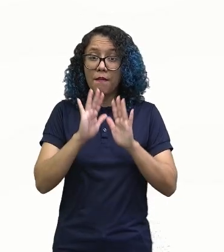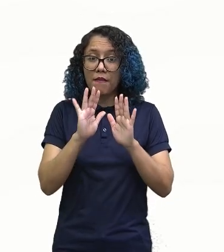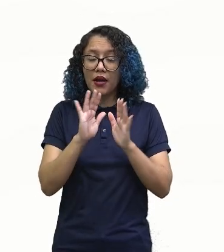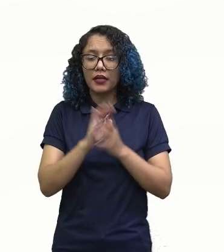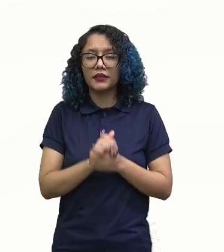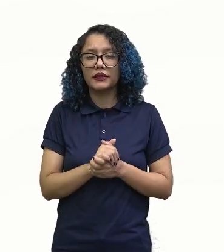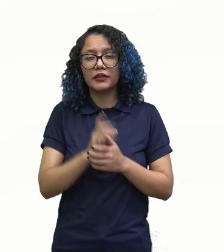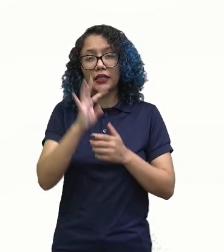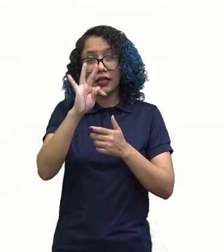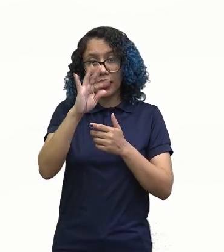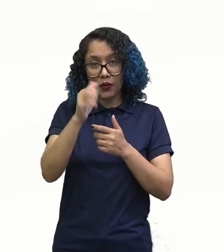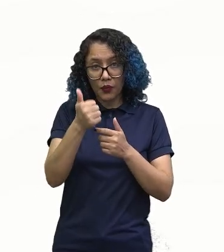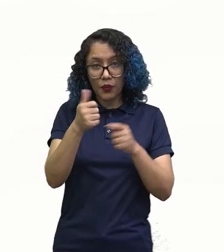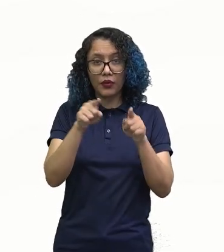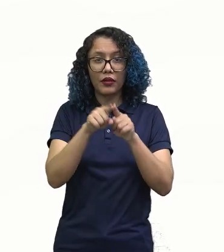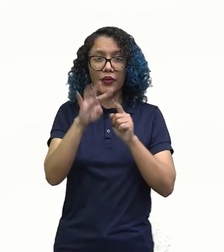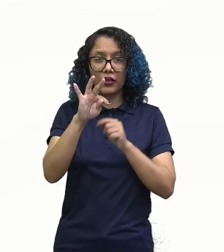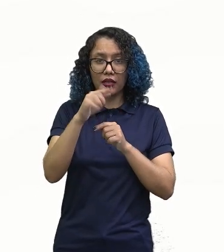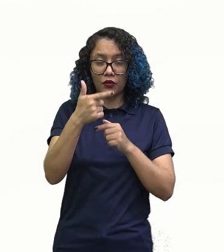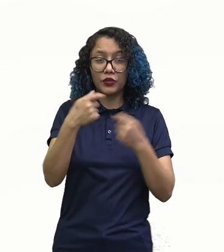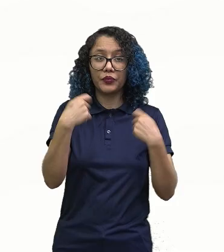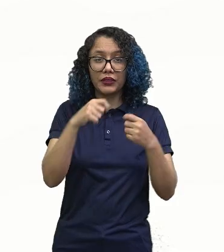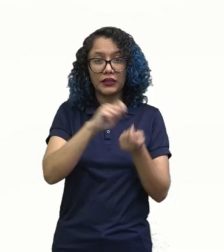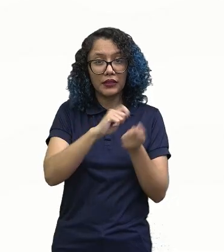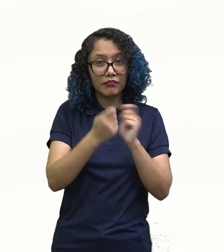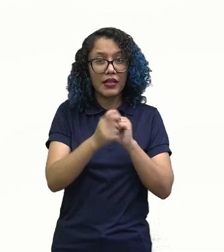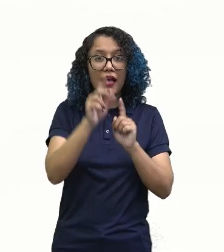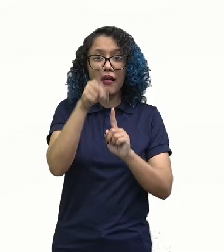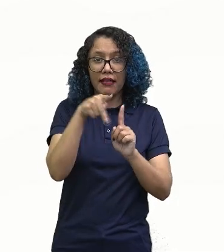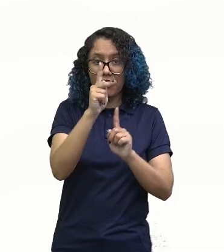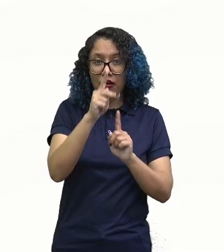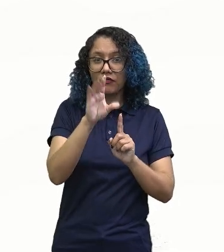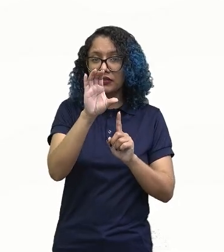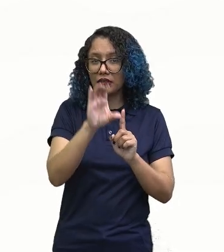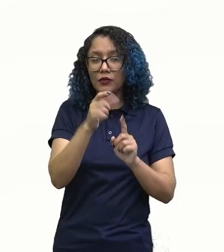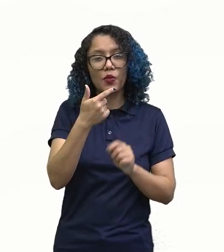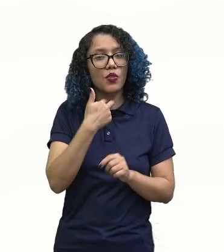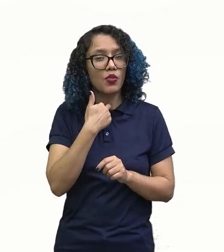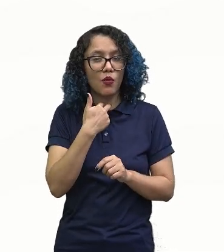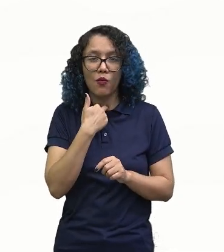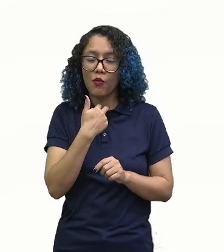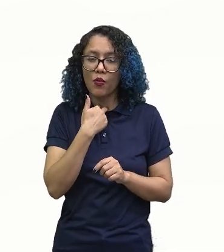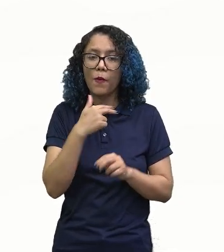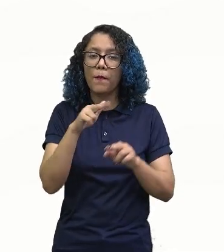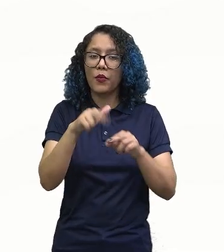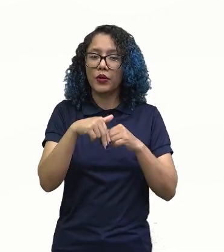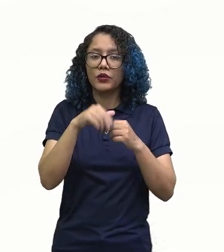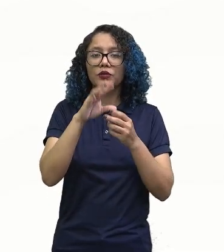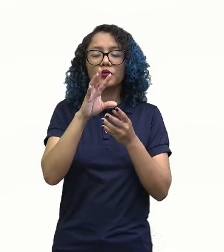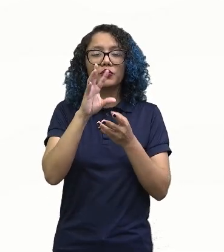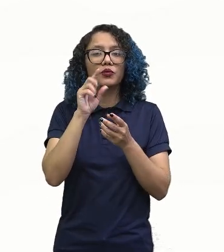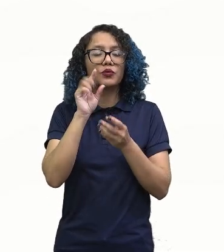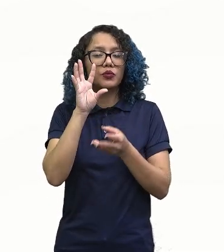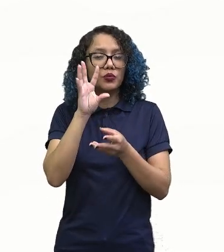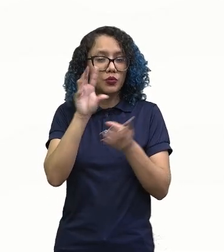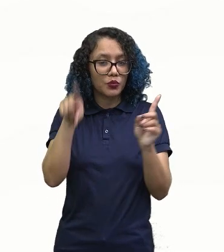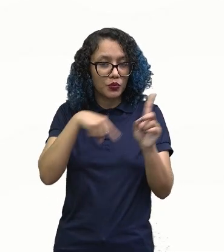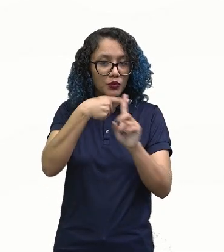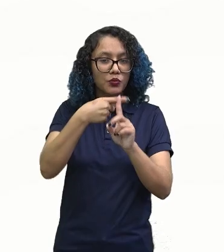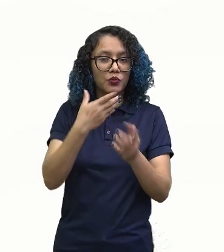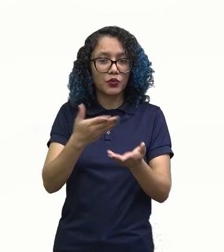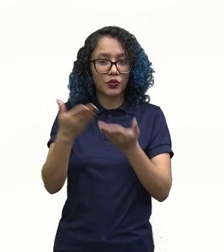e T1 tem que ser transformado para Kelvin, não pode usar em Celsius. Por isso eu estou somando aqui, ó, 200